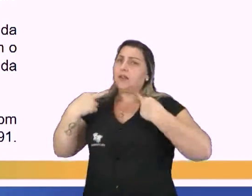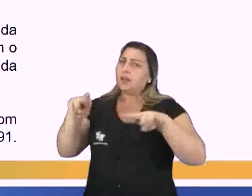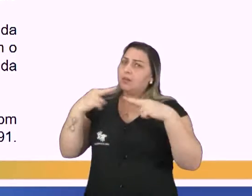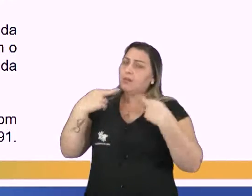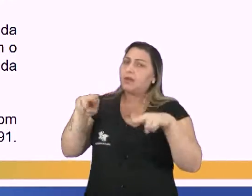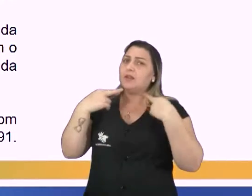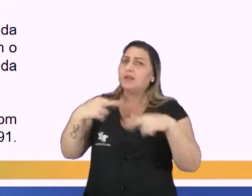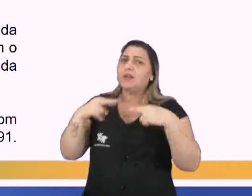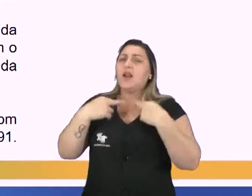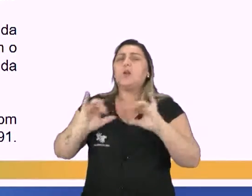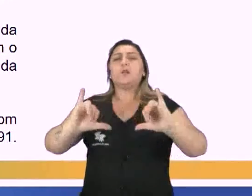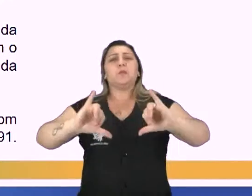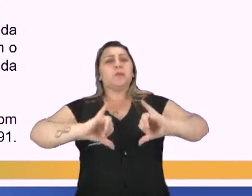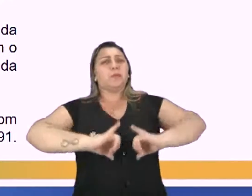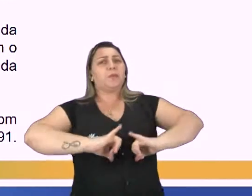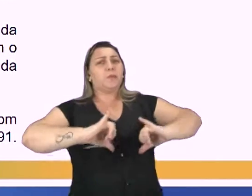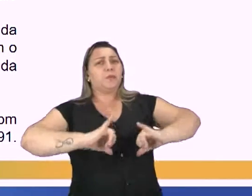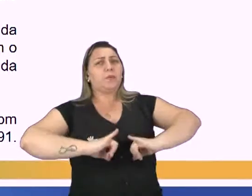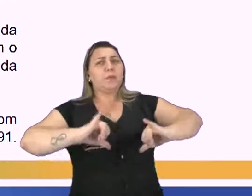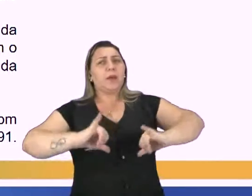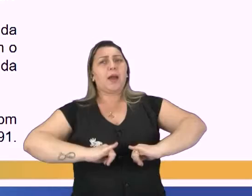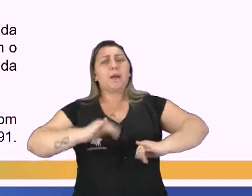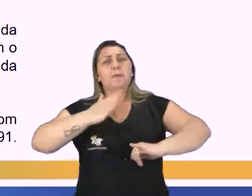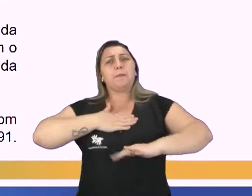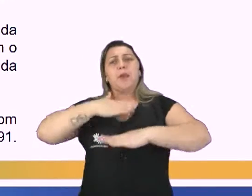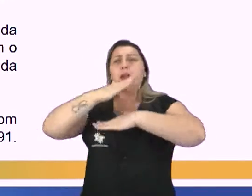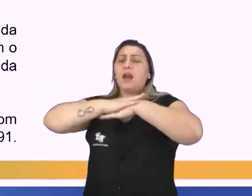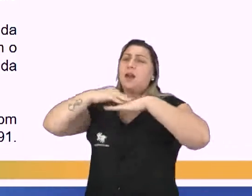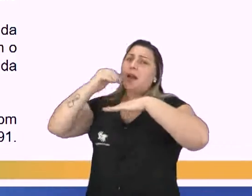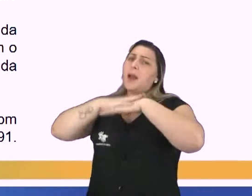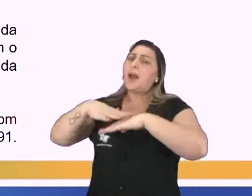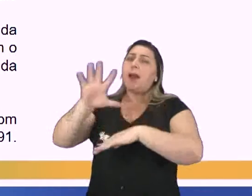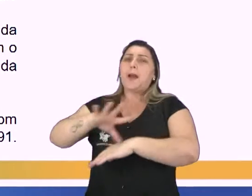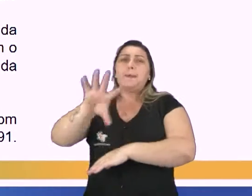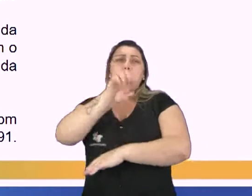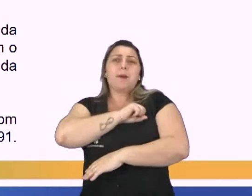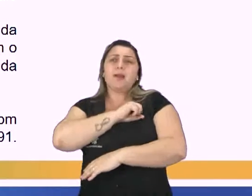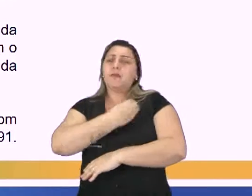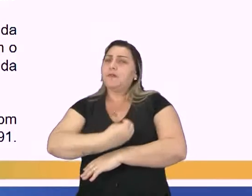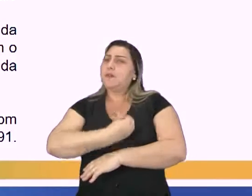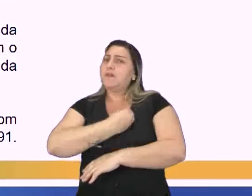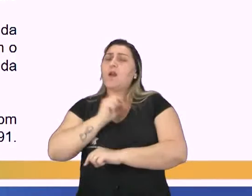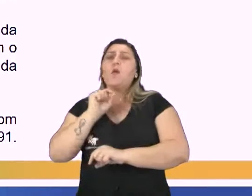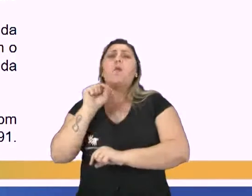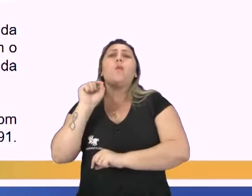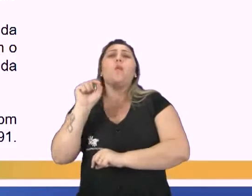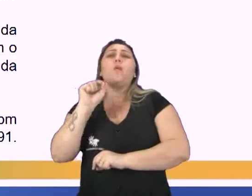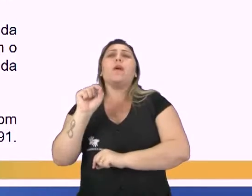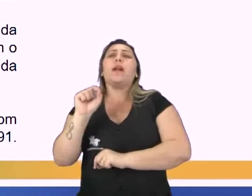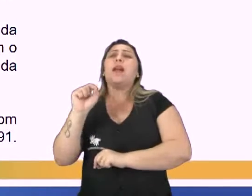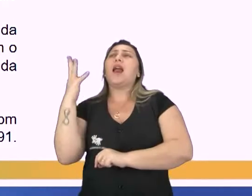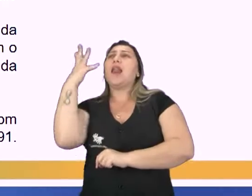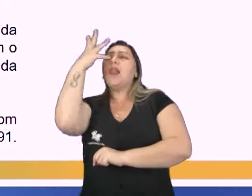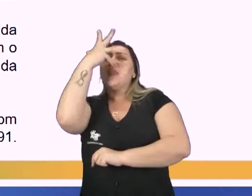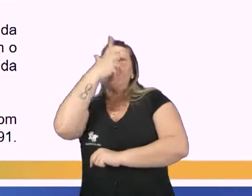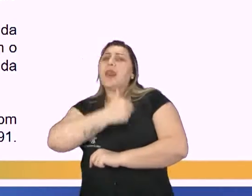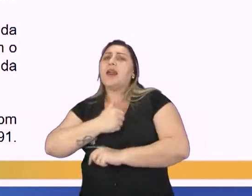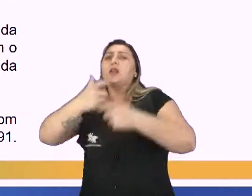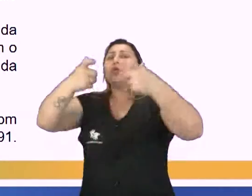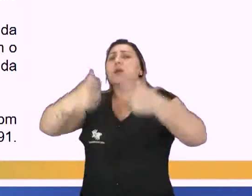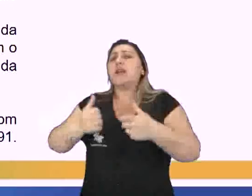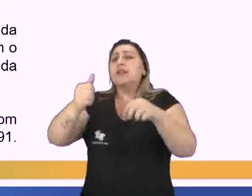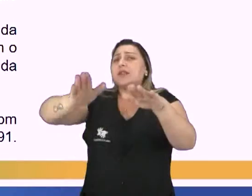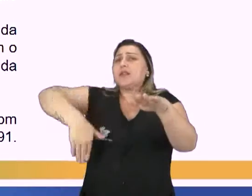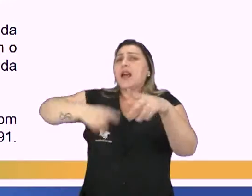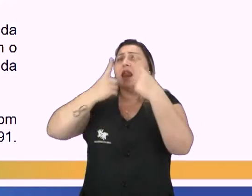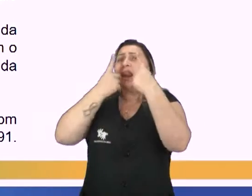moço. Ai, como sofro, sem minha querida Floresbelta não posso viver. De que me vale este lindo sítio com lago se estou nadando